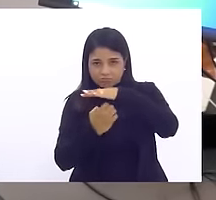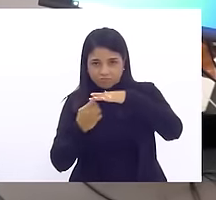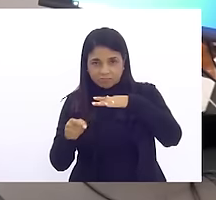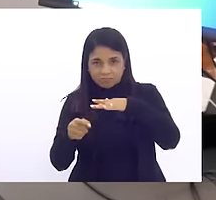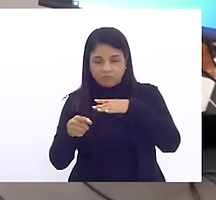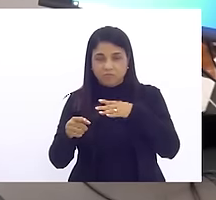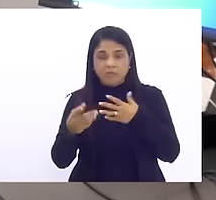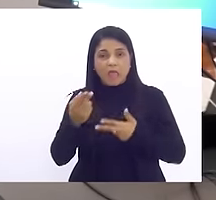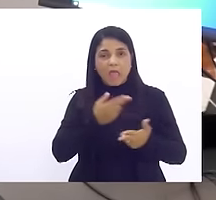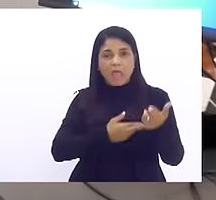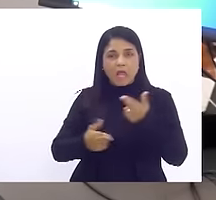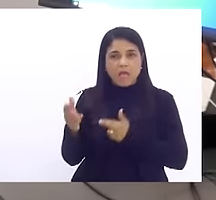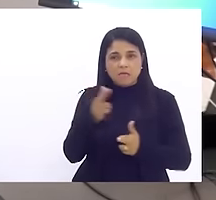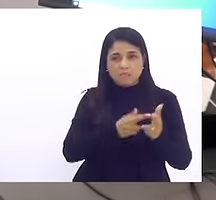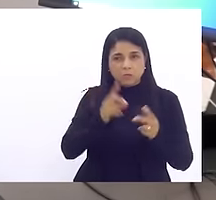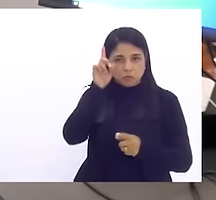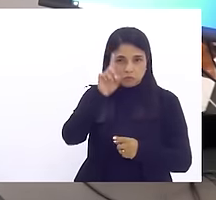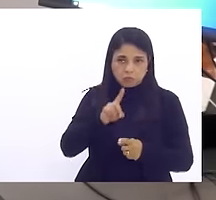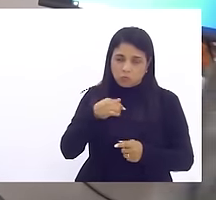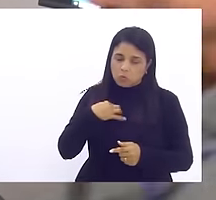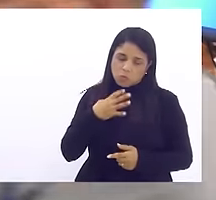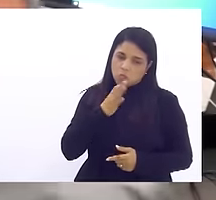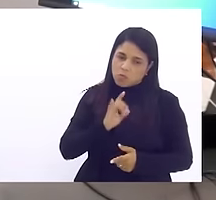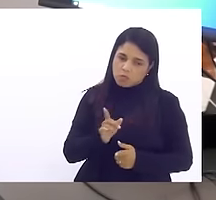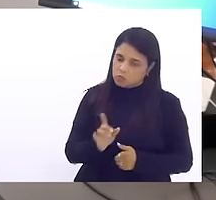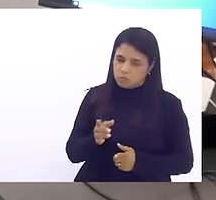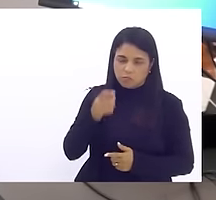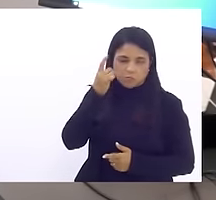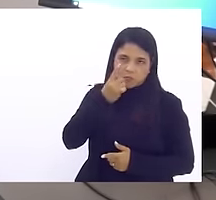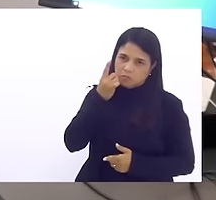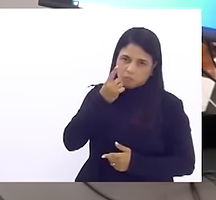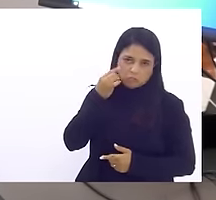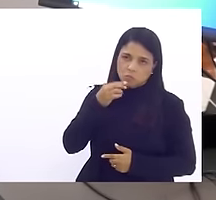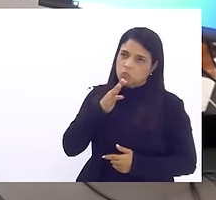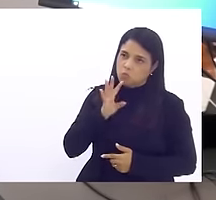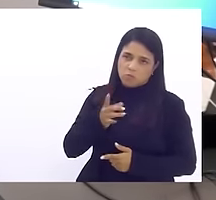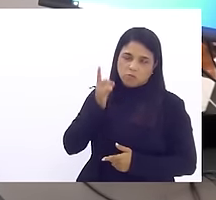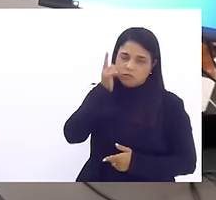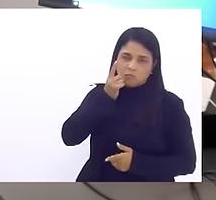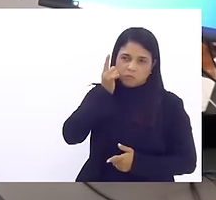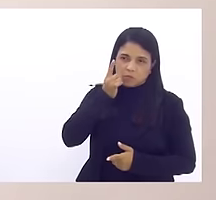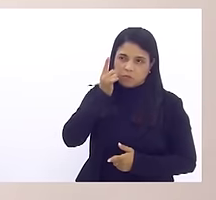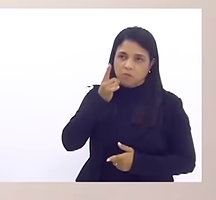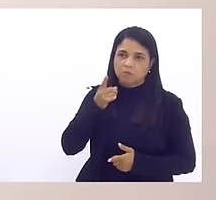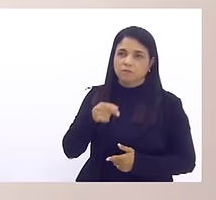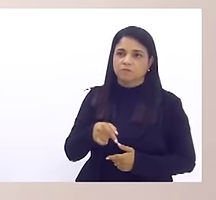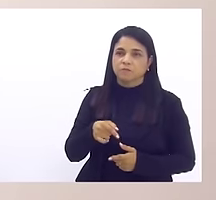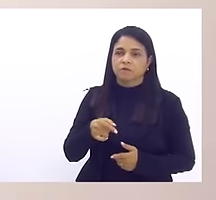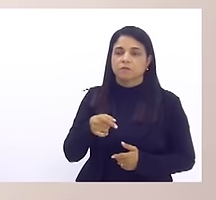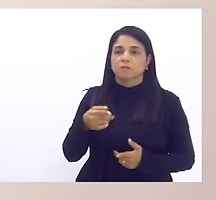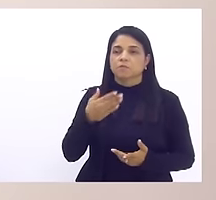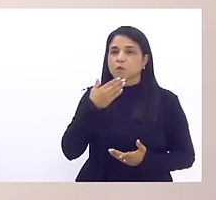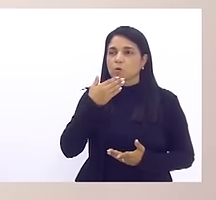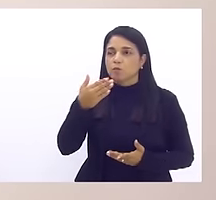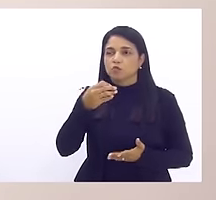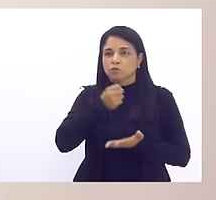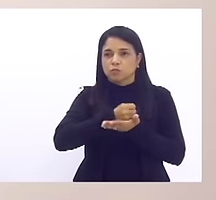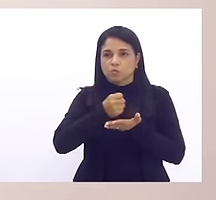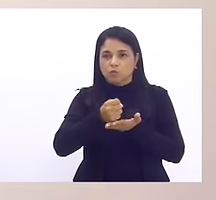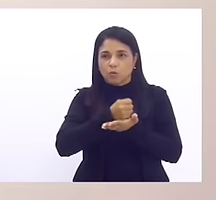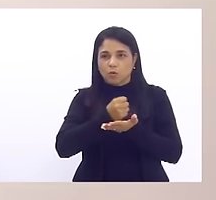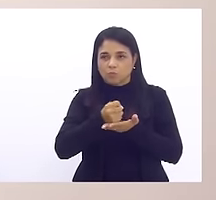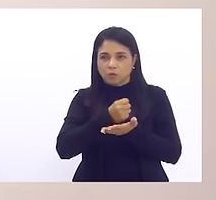alguém do teto eu te conheço deputado mas vamos levantar isso presidente quero que fique consignado aqui o pedido do contrato